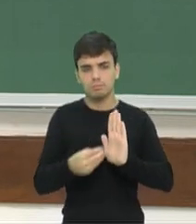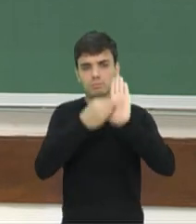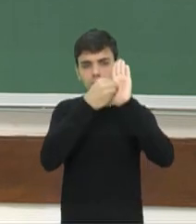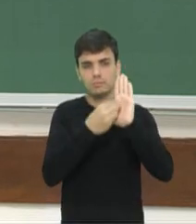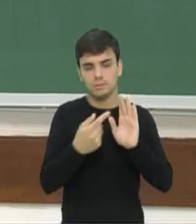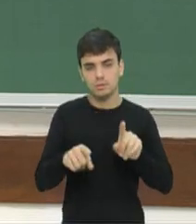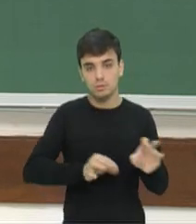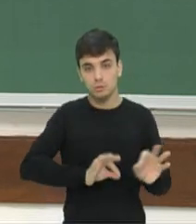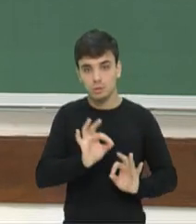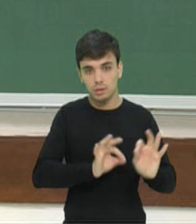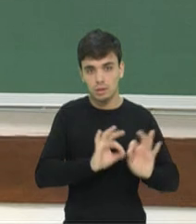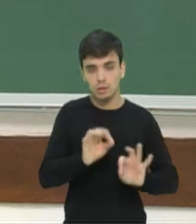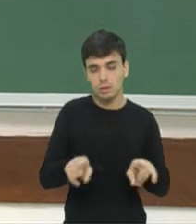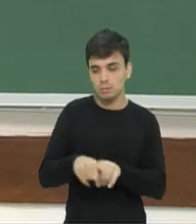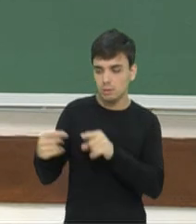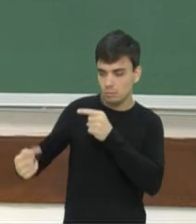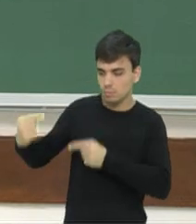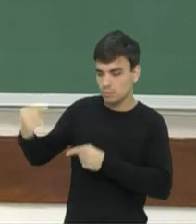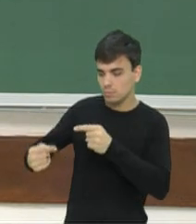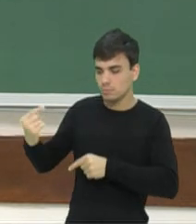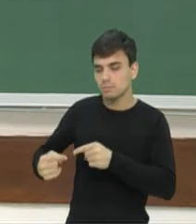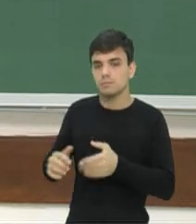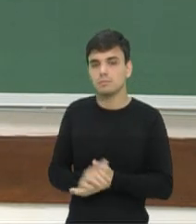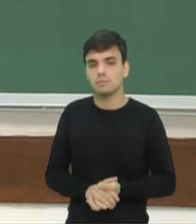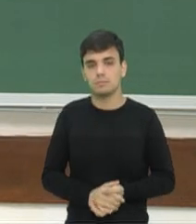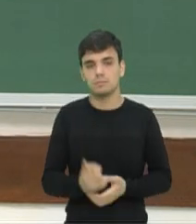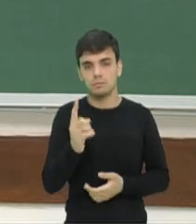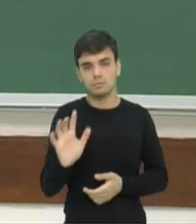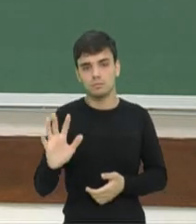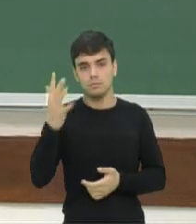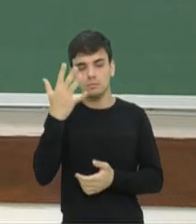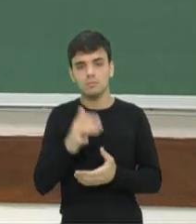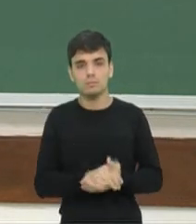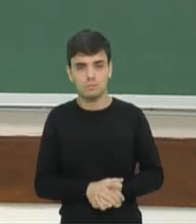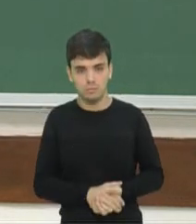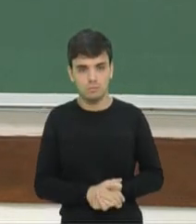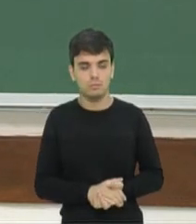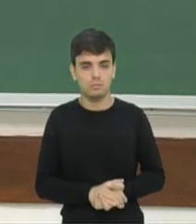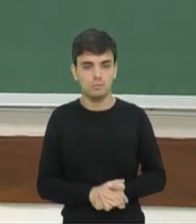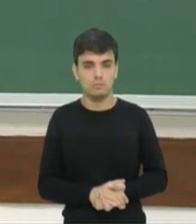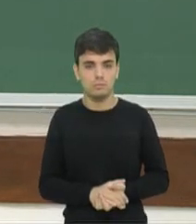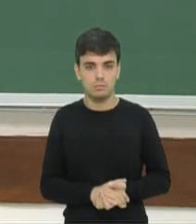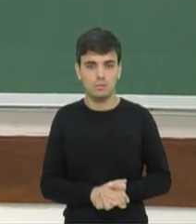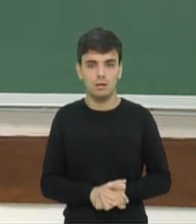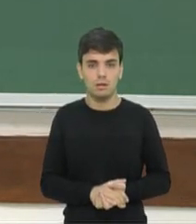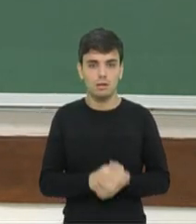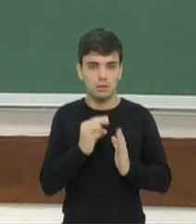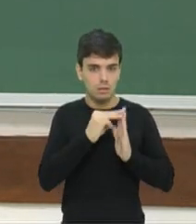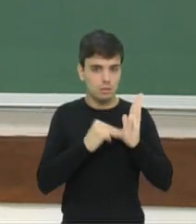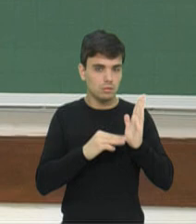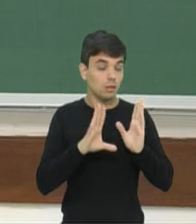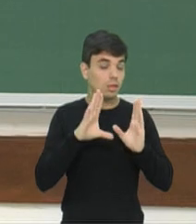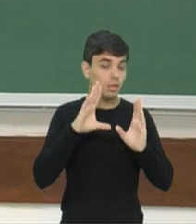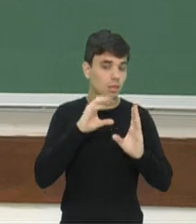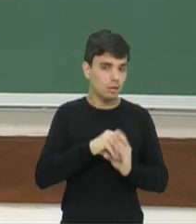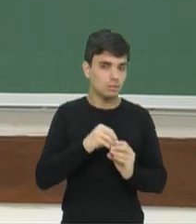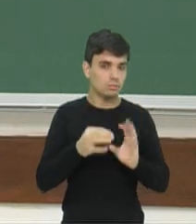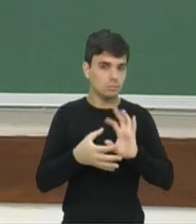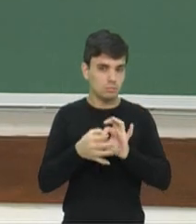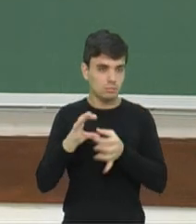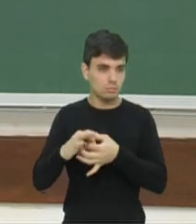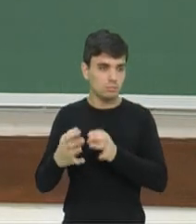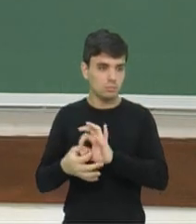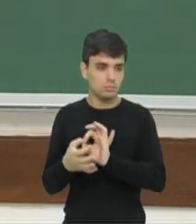que organizam competições, que juntamente com o COI trabalham para a modalidade dentro das Olimpíadas. Né? Então temos as entidades